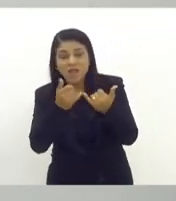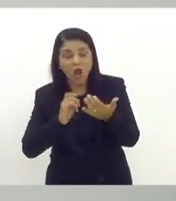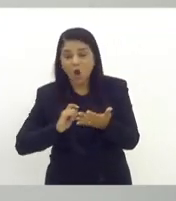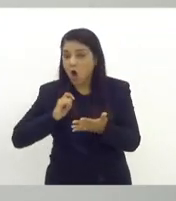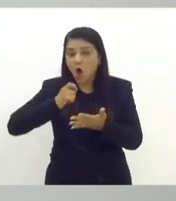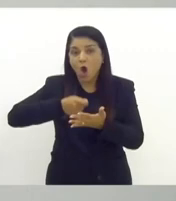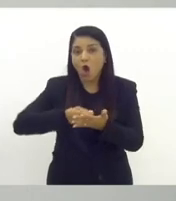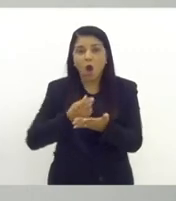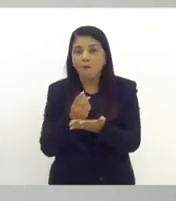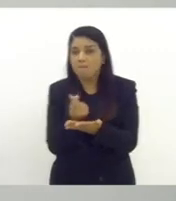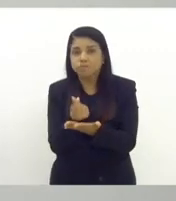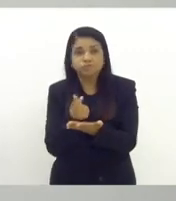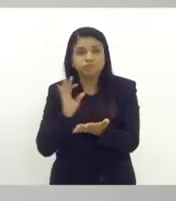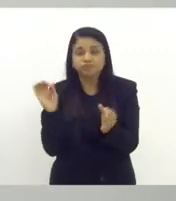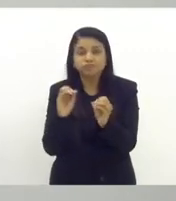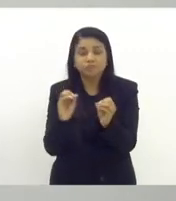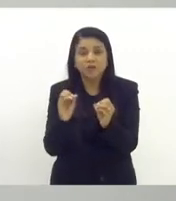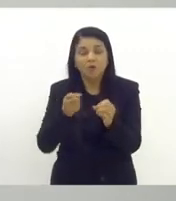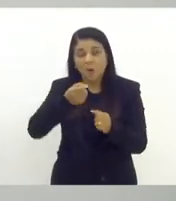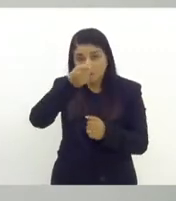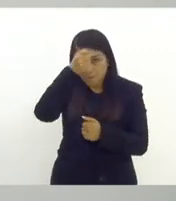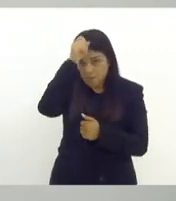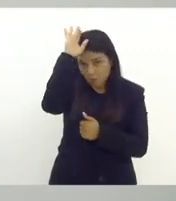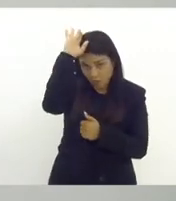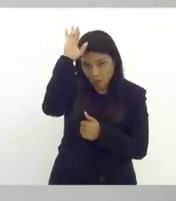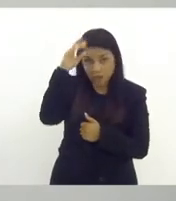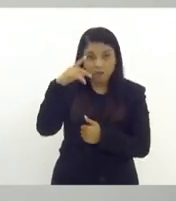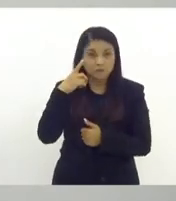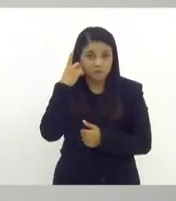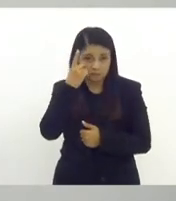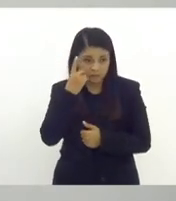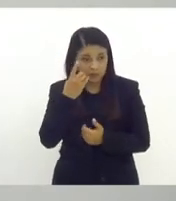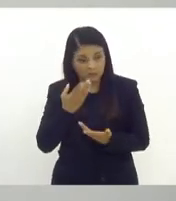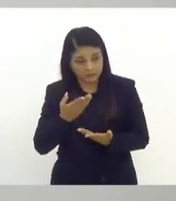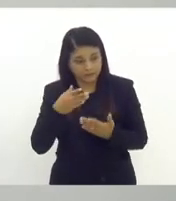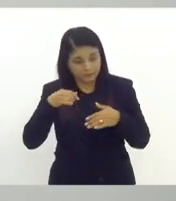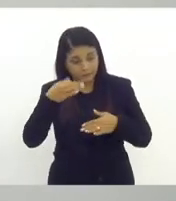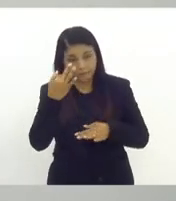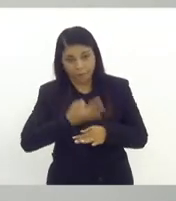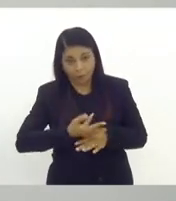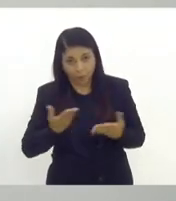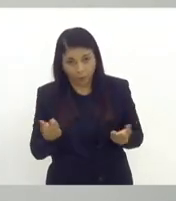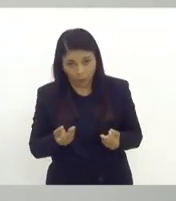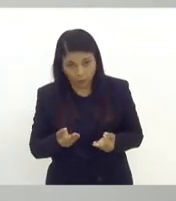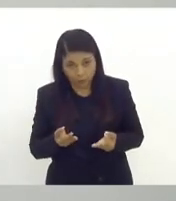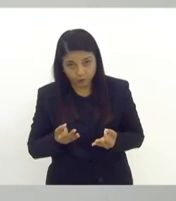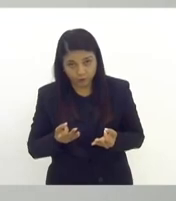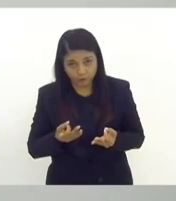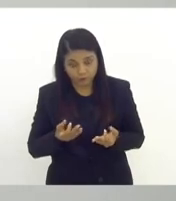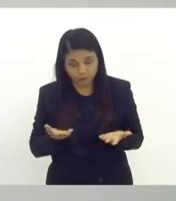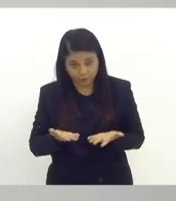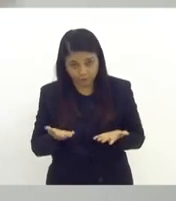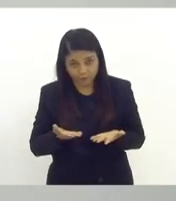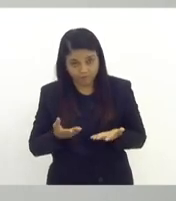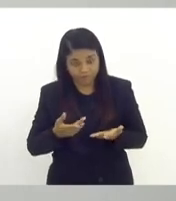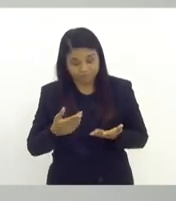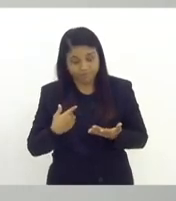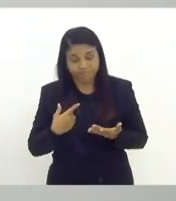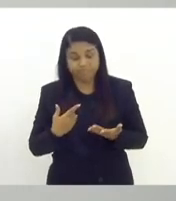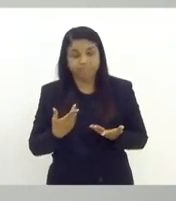gente não tem dinheiro e o bombeiro deputado da que não tá aqui esses essa essa